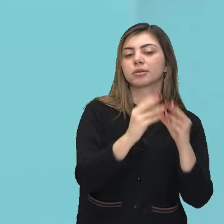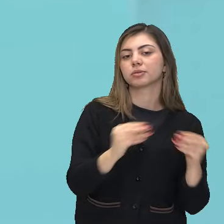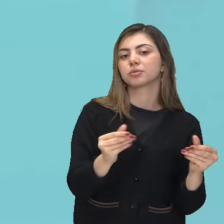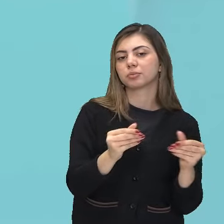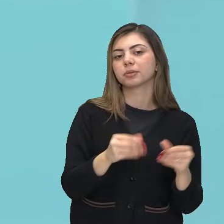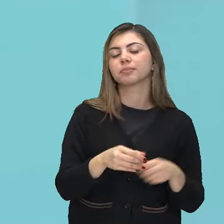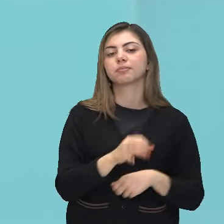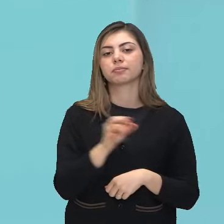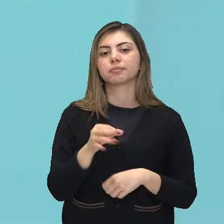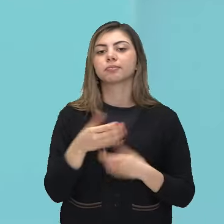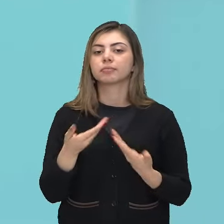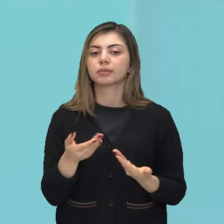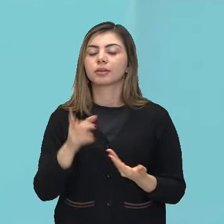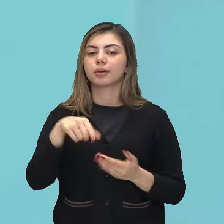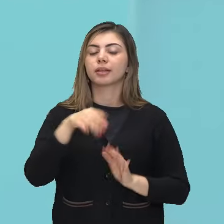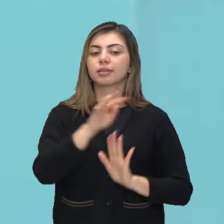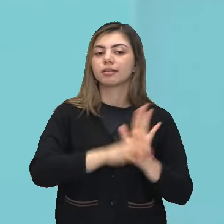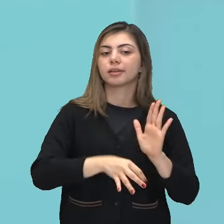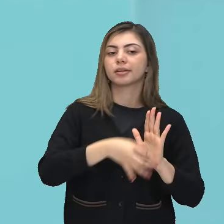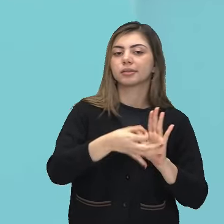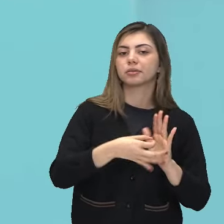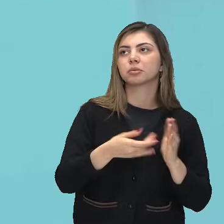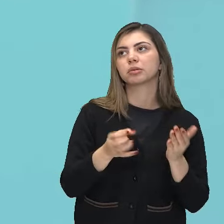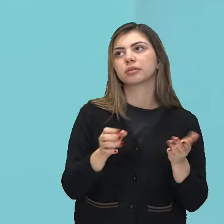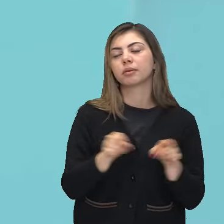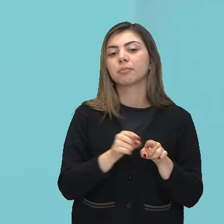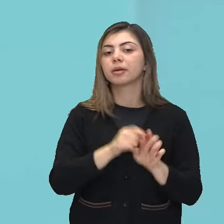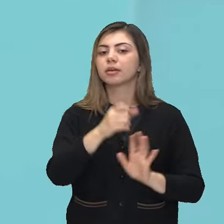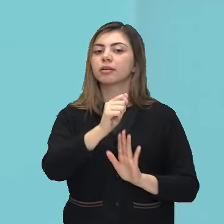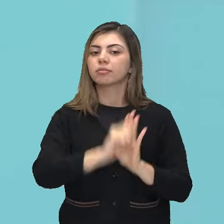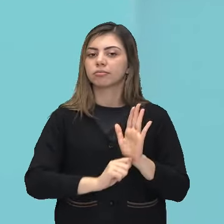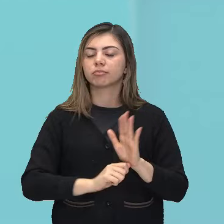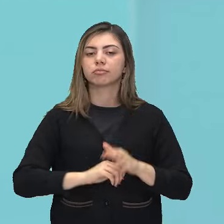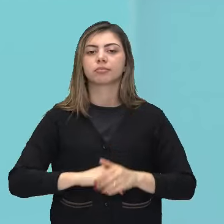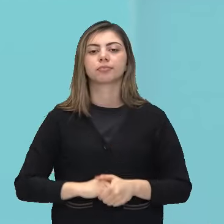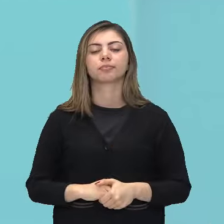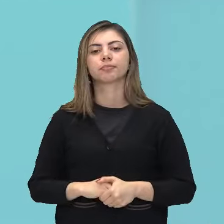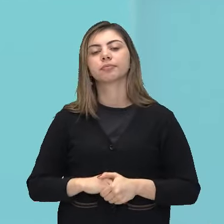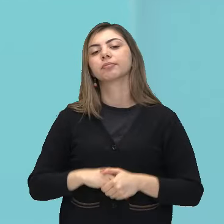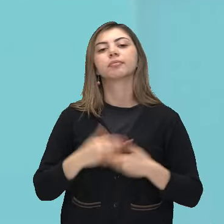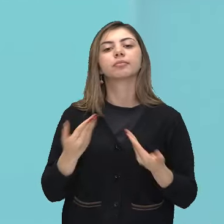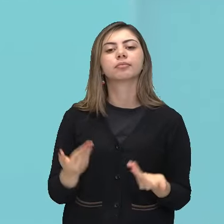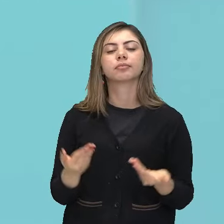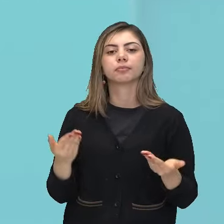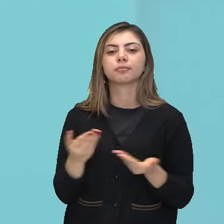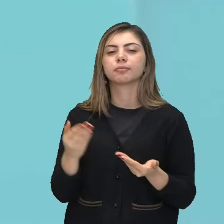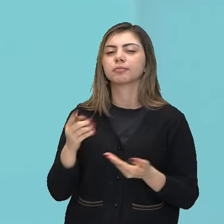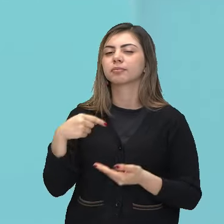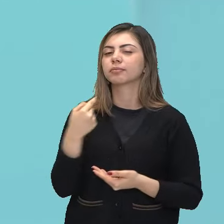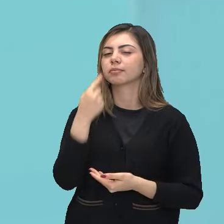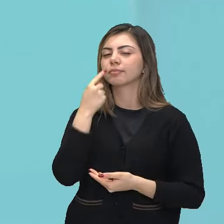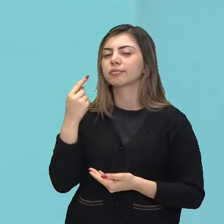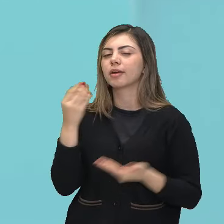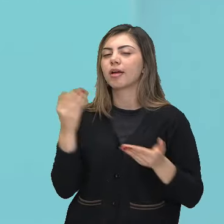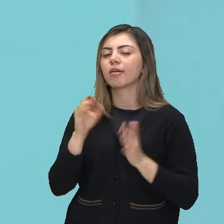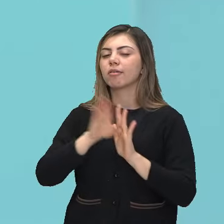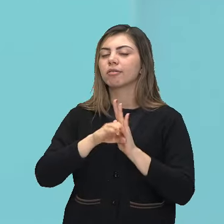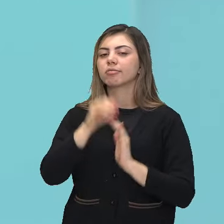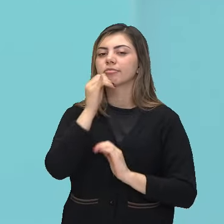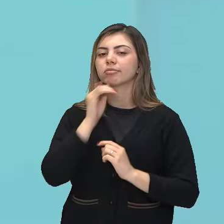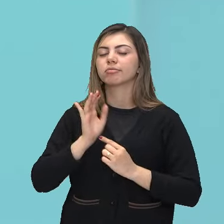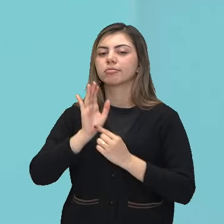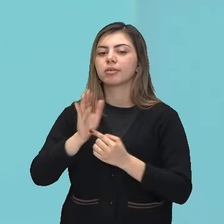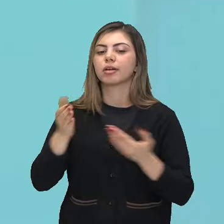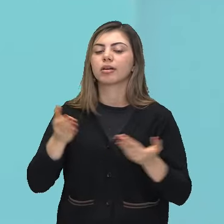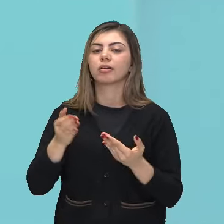argumentativos principalmente em redações certo então bora dar uma olhadinha a partir de agora nesses conceitos e exemplos sobre o